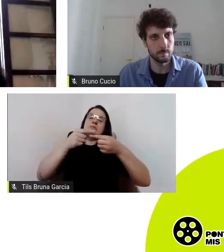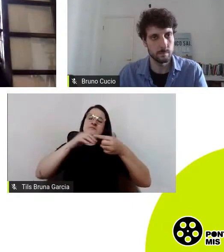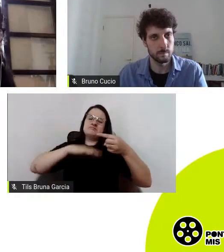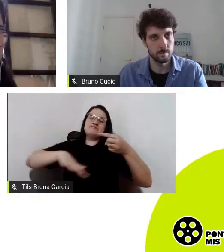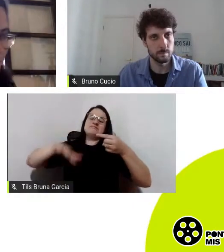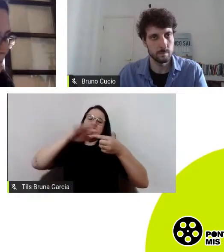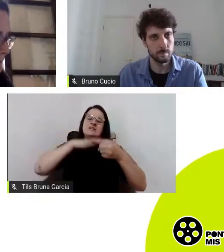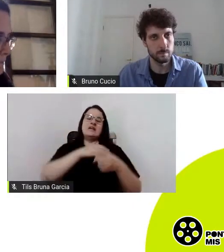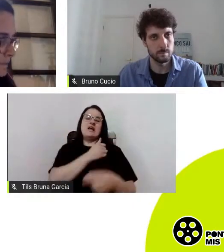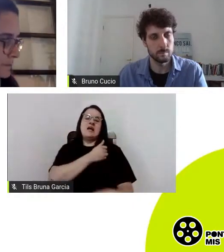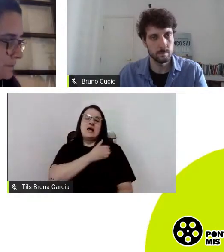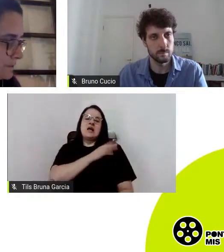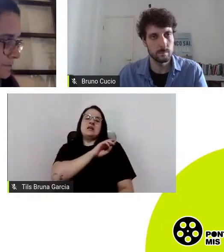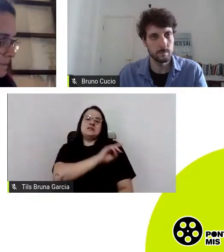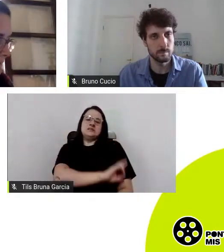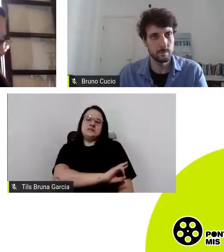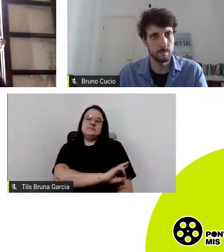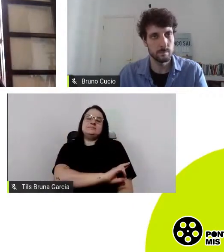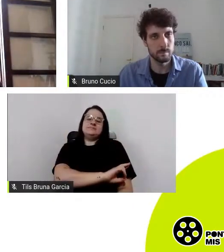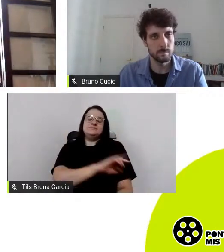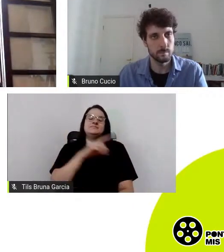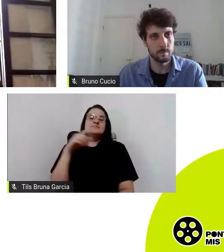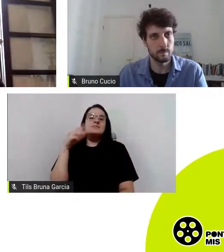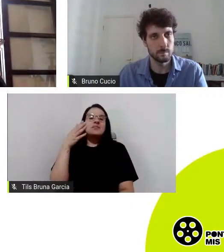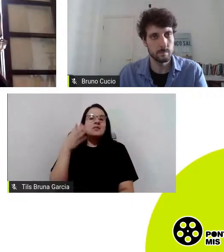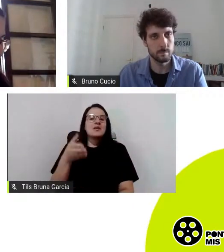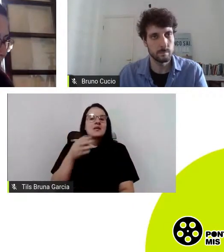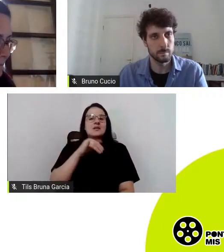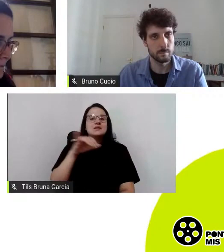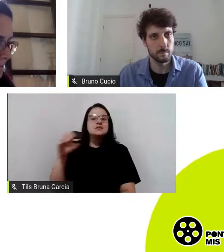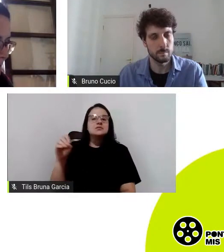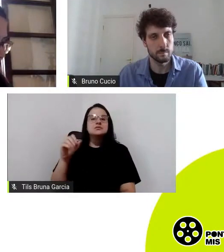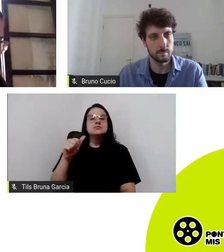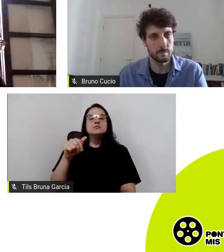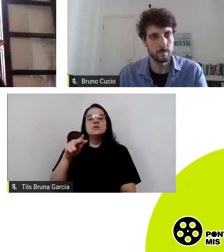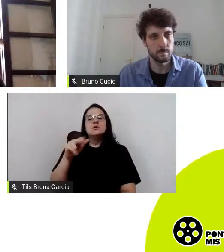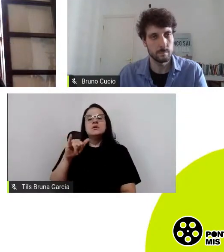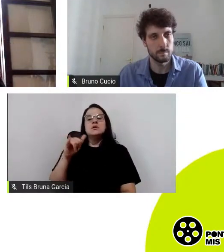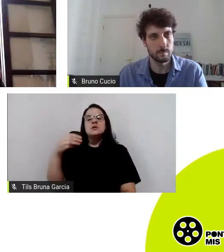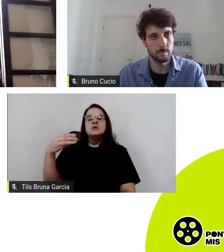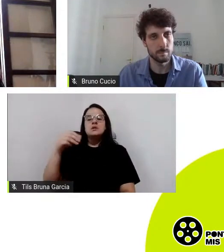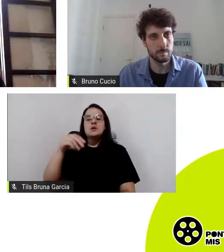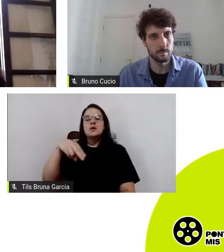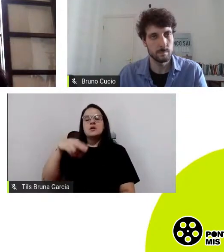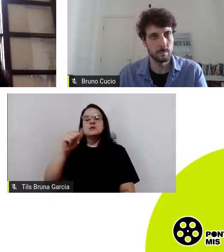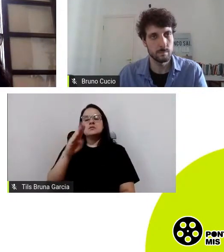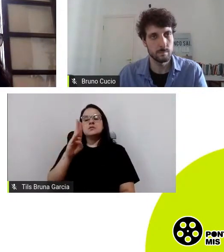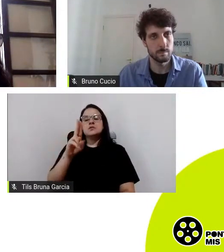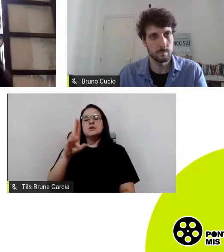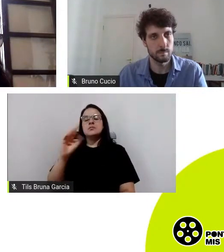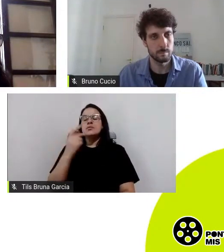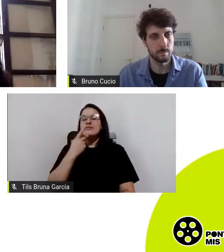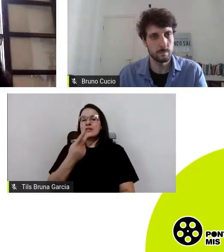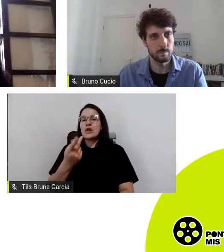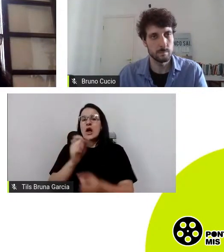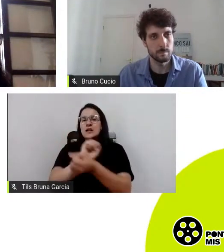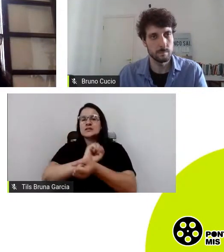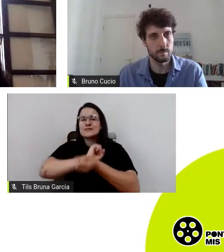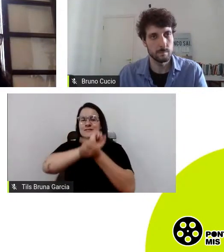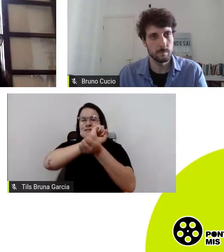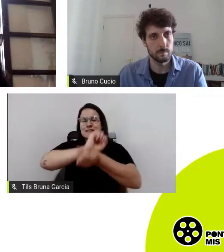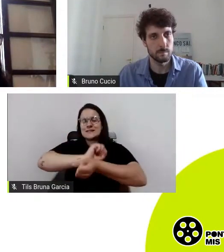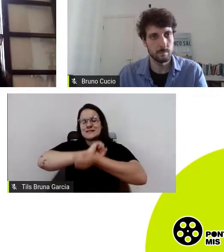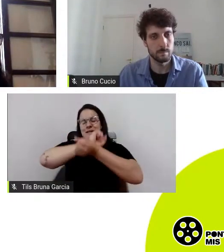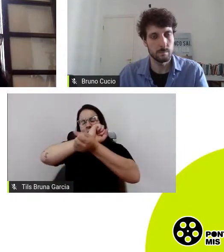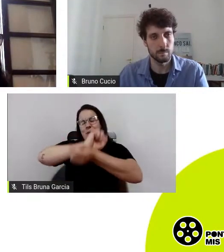né? Nós somos, o Joaquim Nabuco diz, né, que a escravidão permanecerá por muito tempo com a marca da